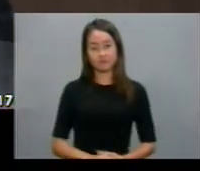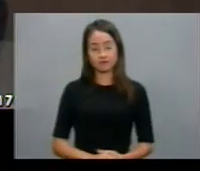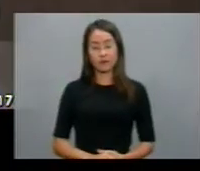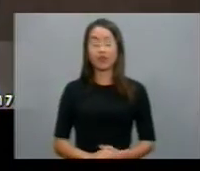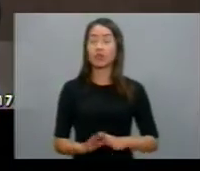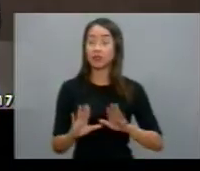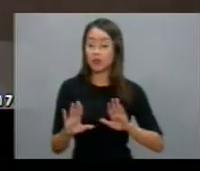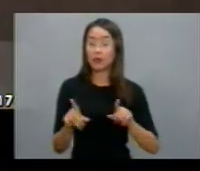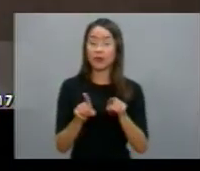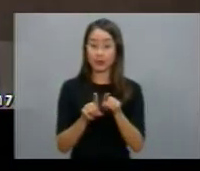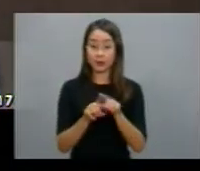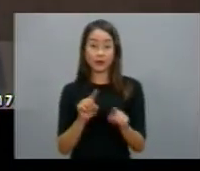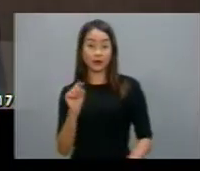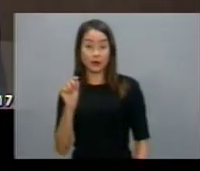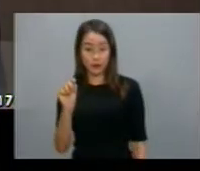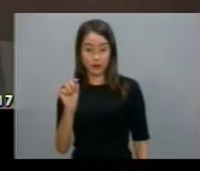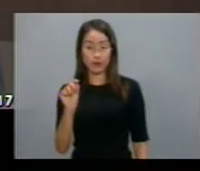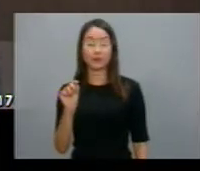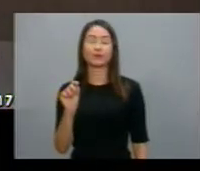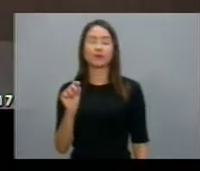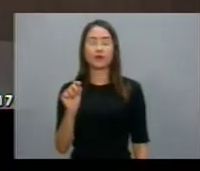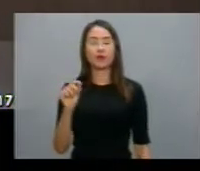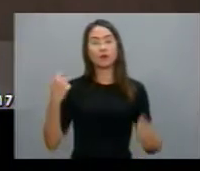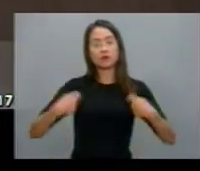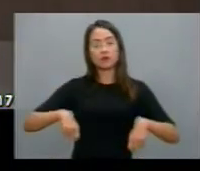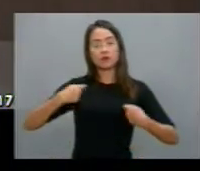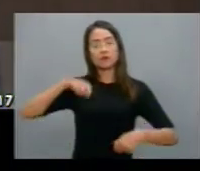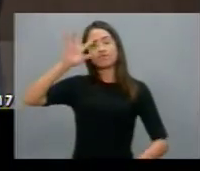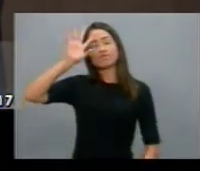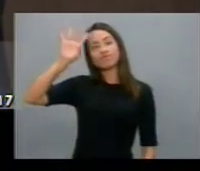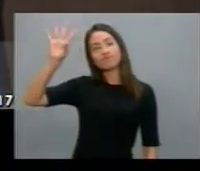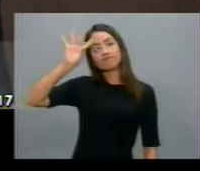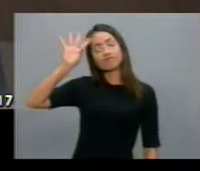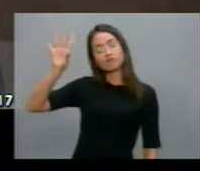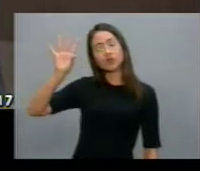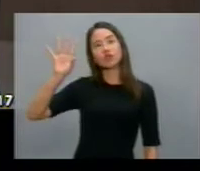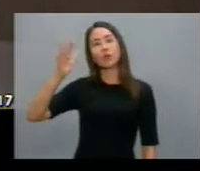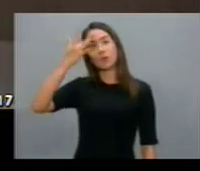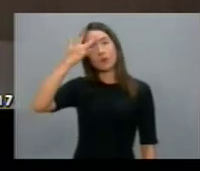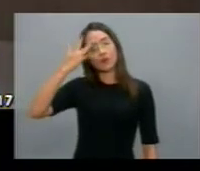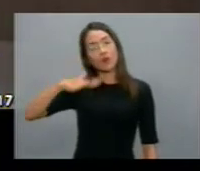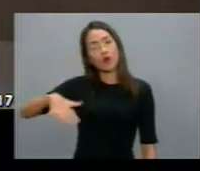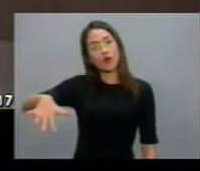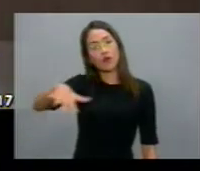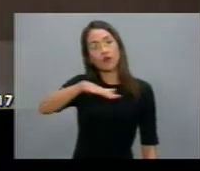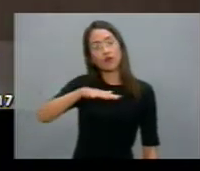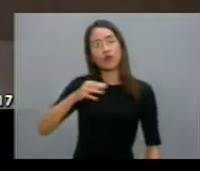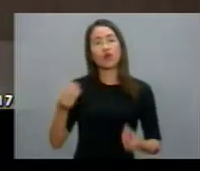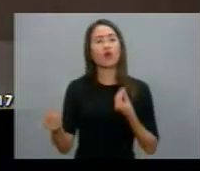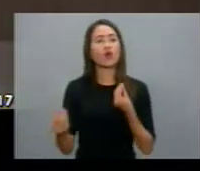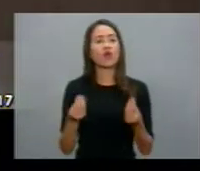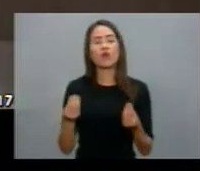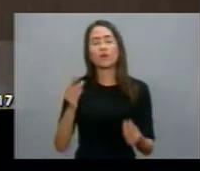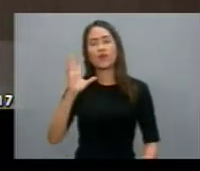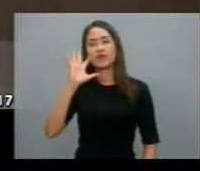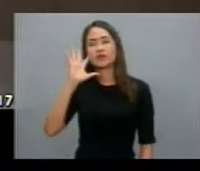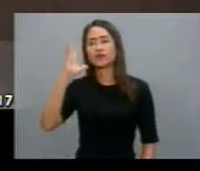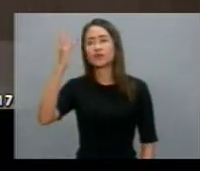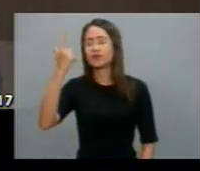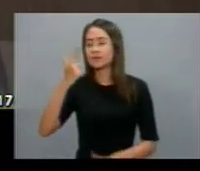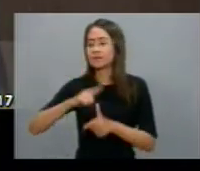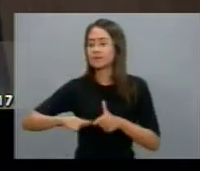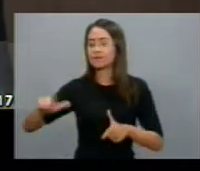Mais do que isso, é, sobretudo, refletir com a população que respostas simplórias,